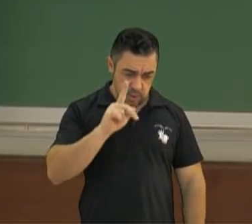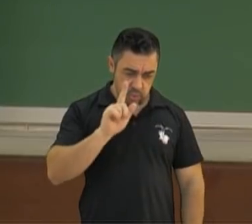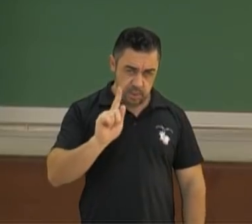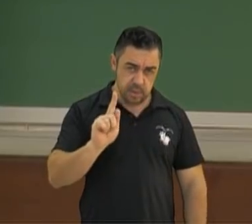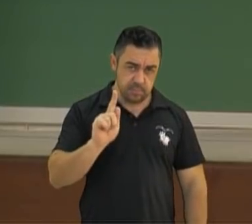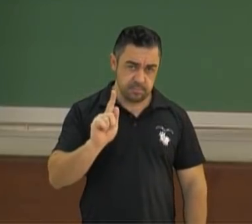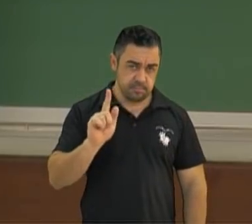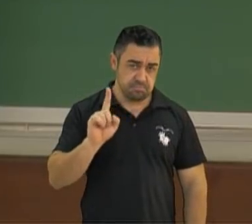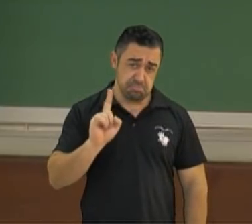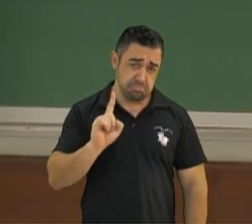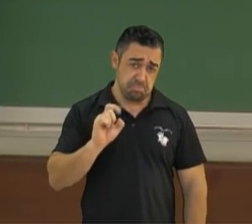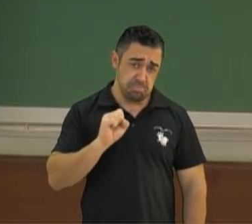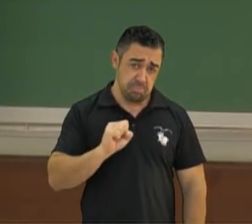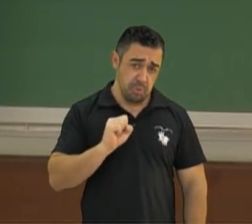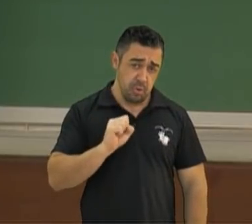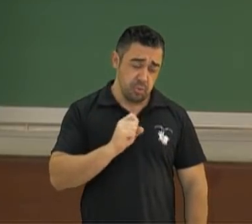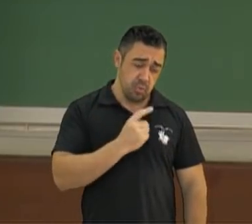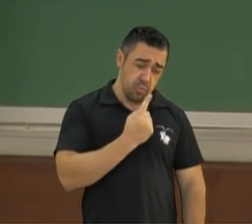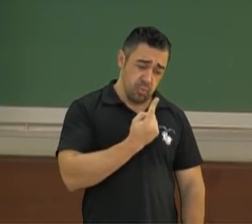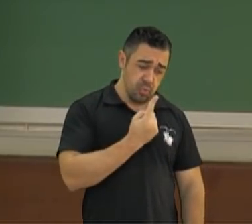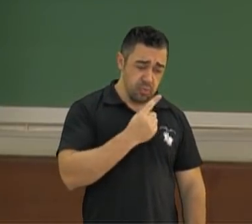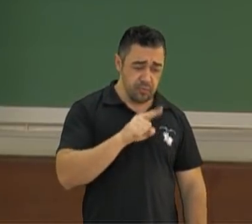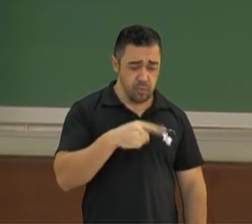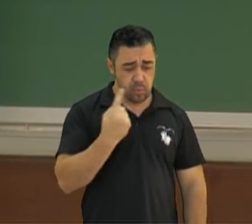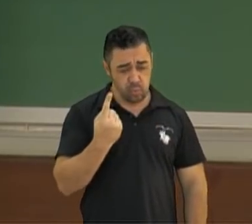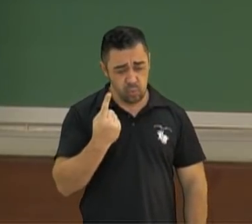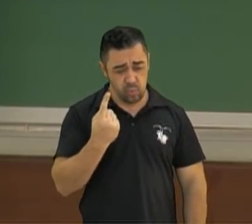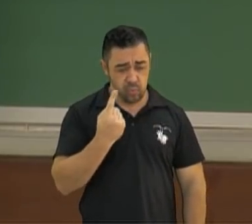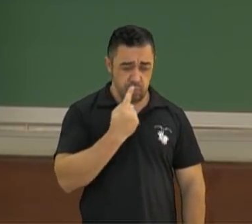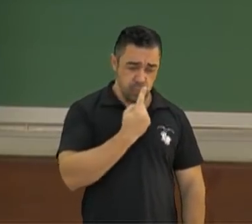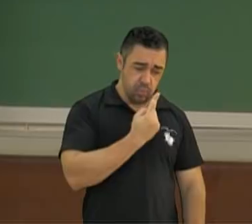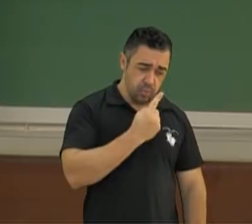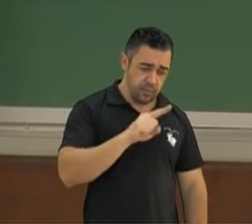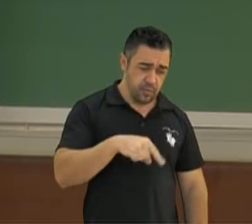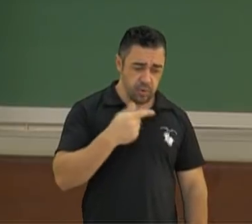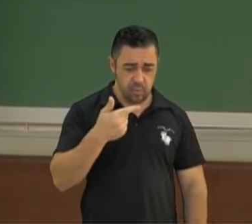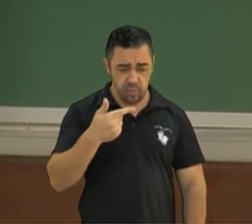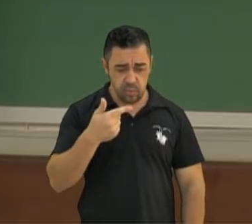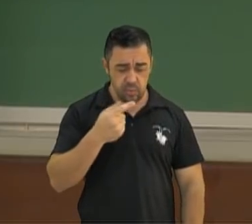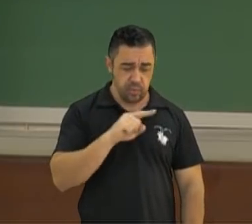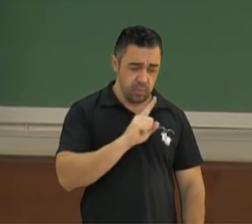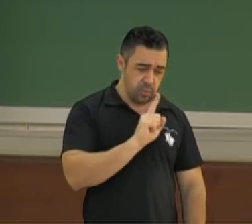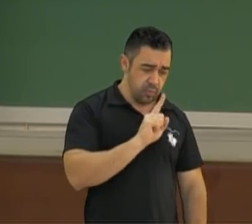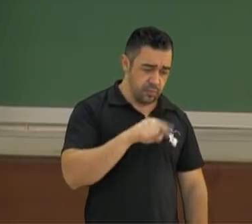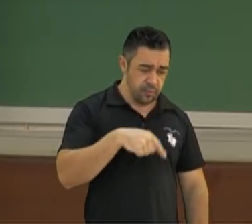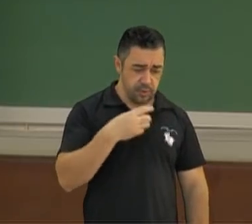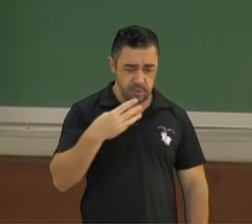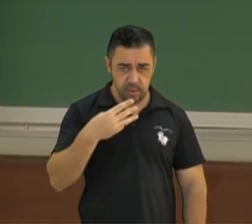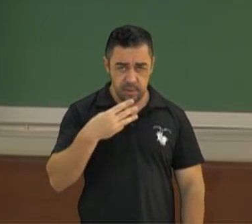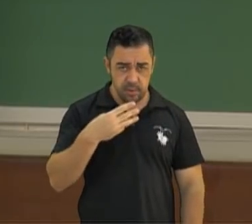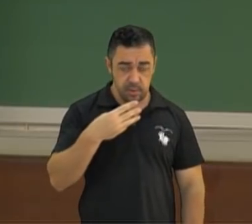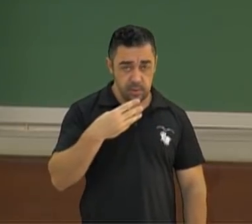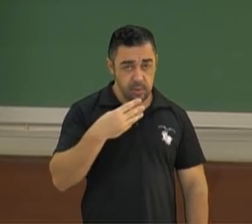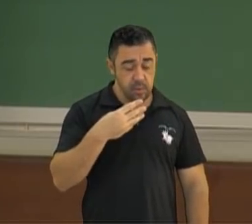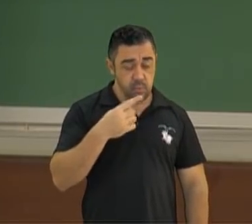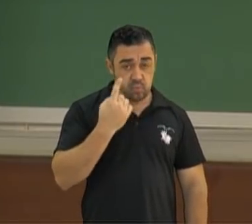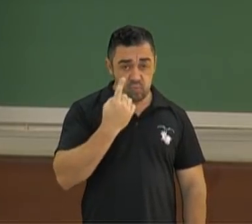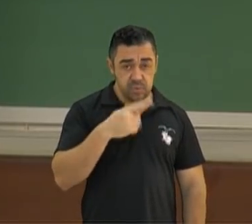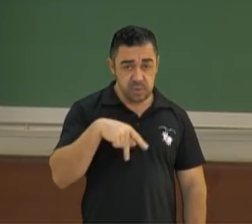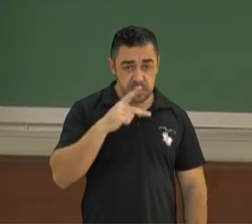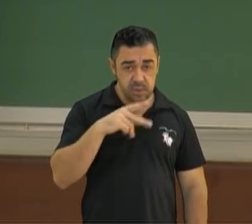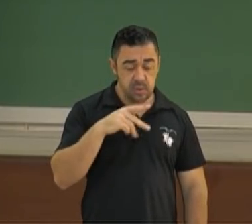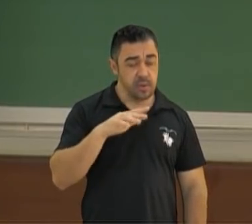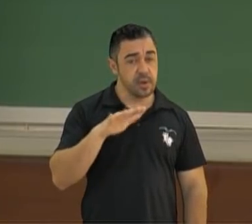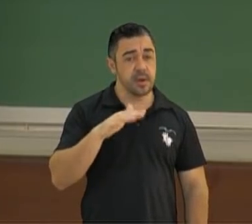arroz. Pode ser que tenha 1,1, 1,2, 1,3, né? O 1 quilo ali é uma